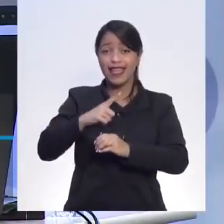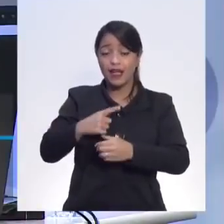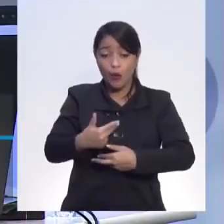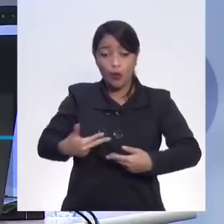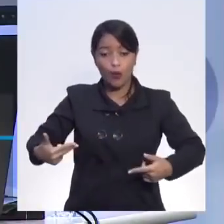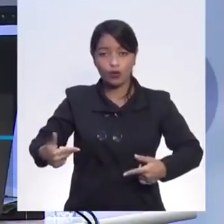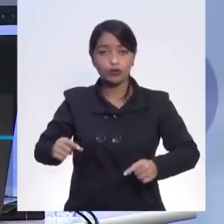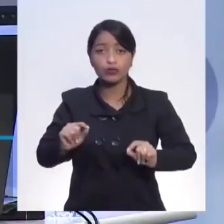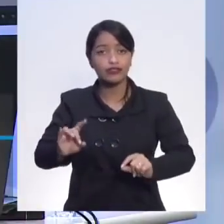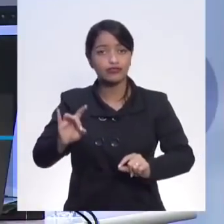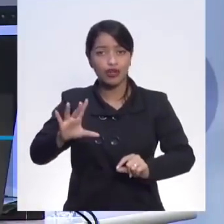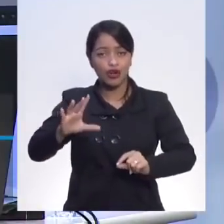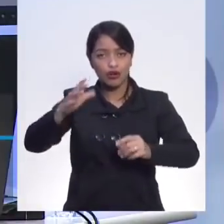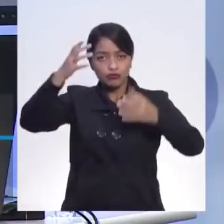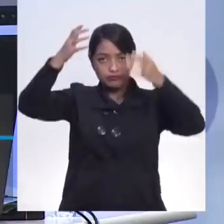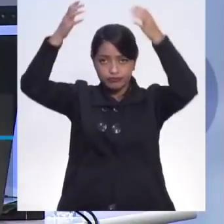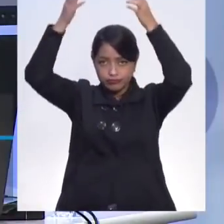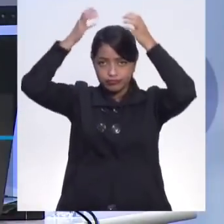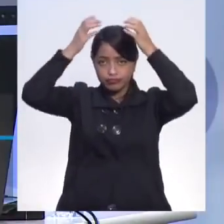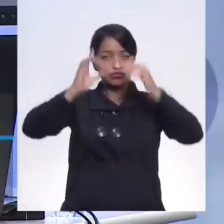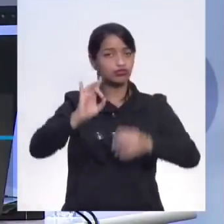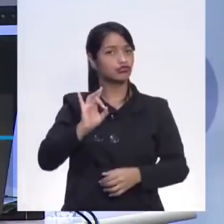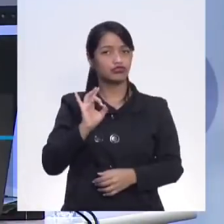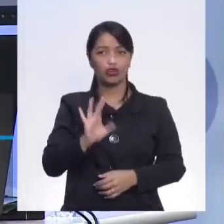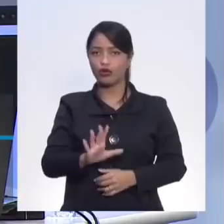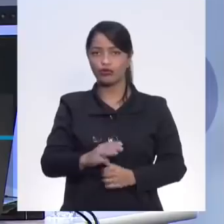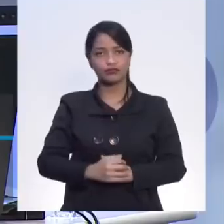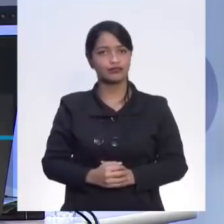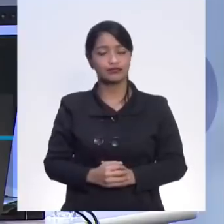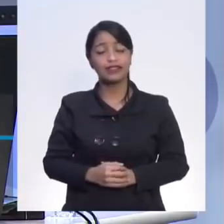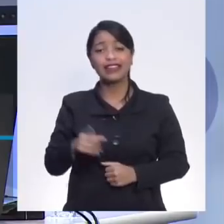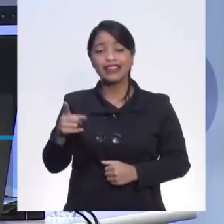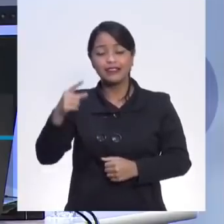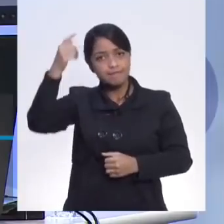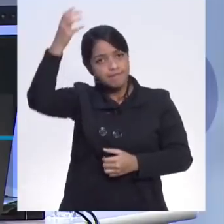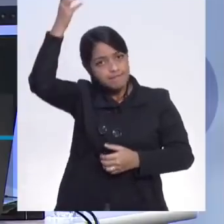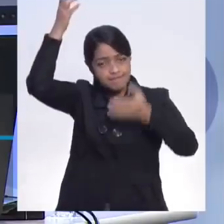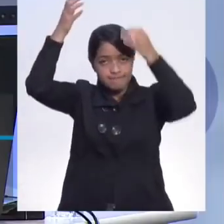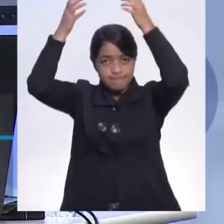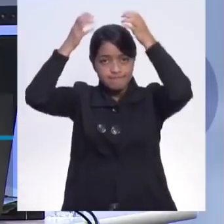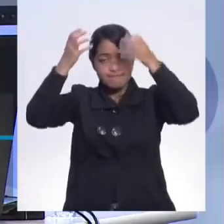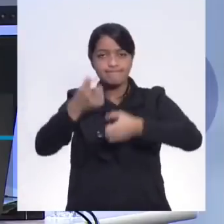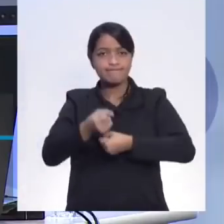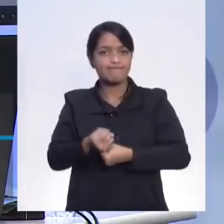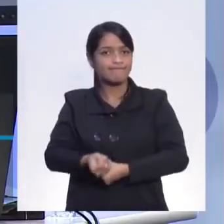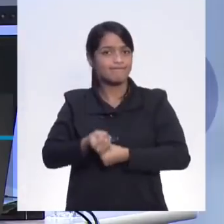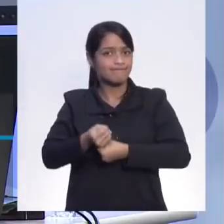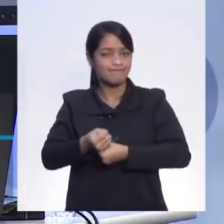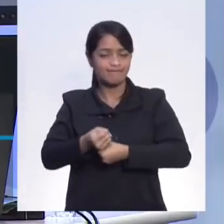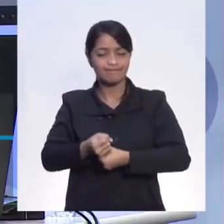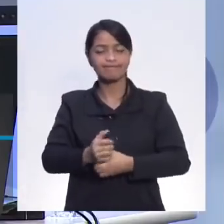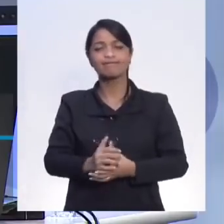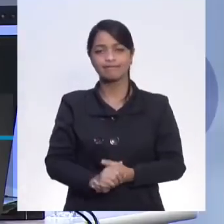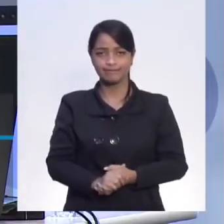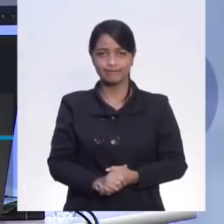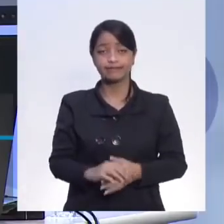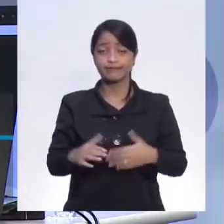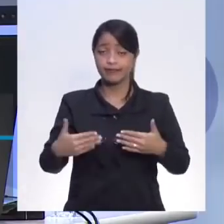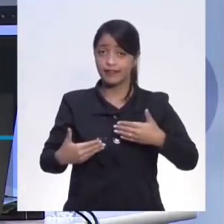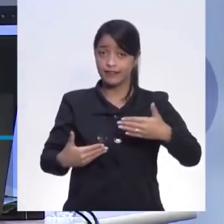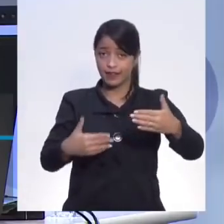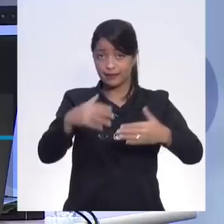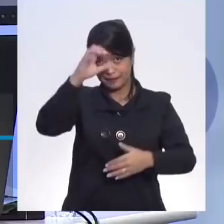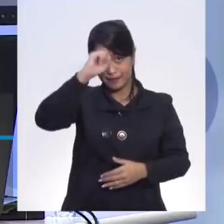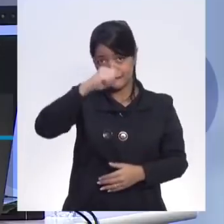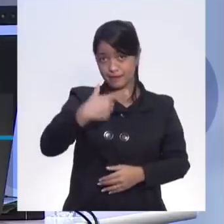muito apegado à cartola dele. Muito apegado, né? Então, é algo aí que também é importante para as cenas que nós vamos ver. Então, vamos